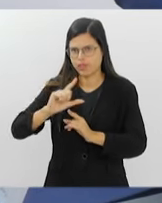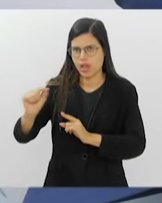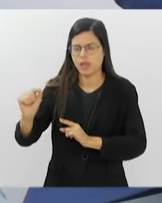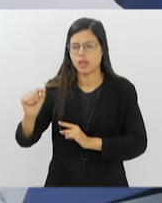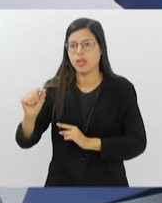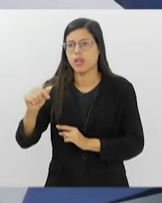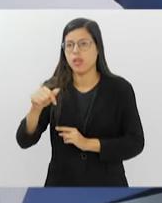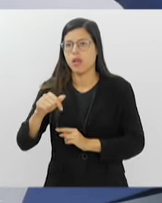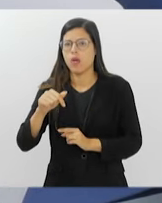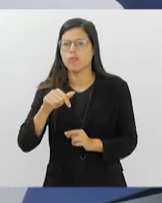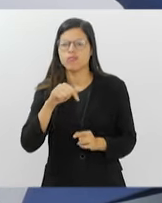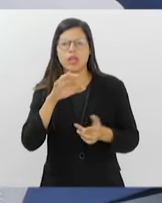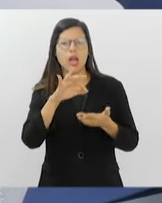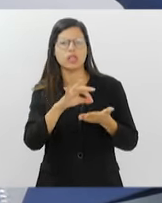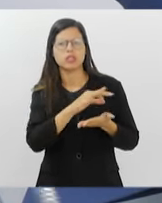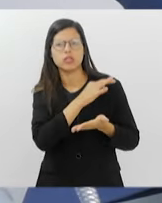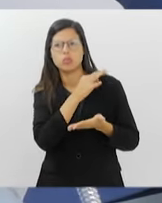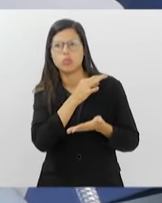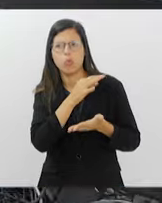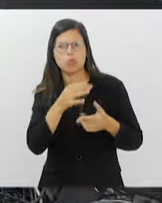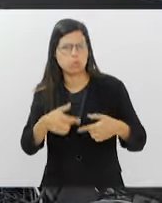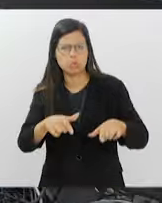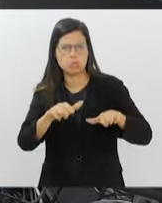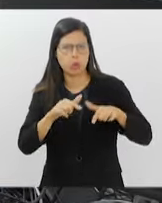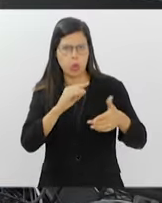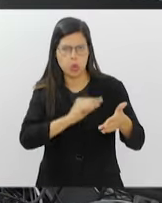algum laudo para o